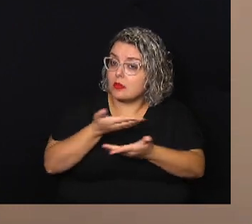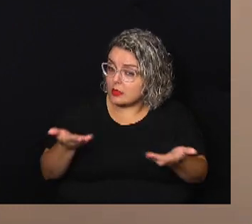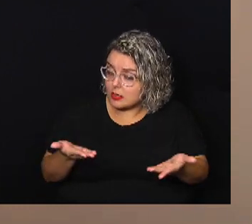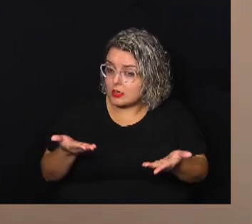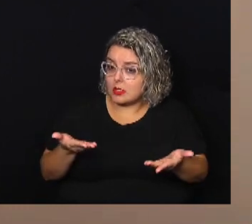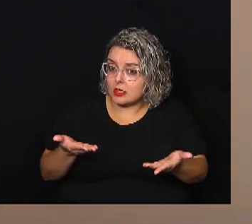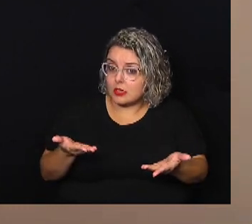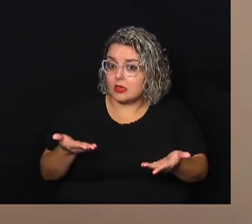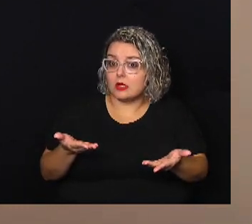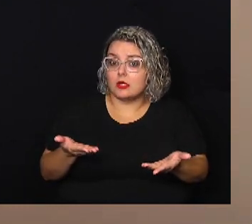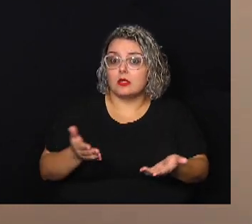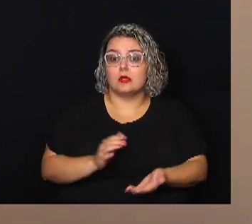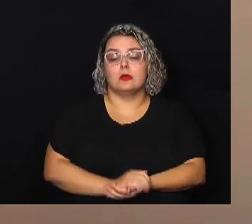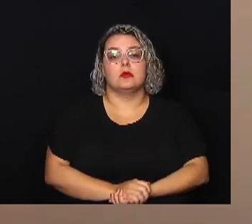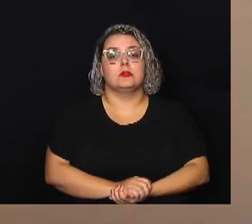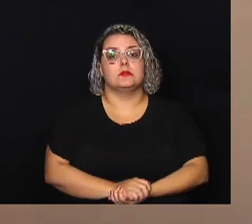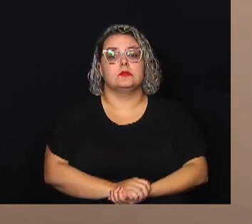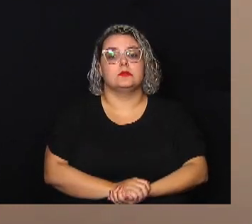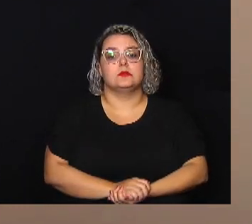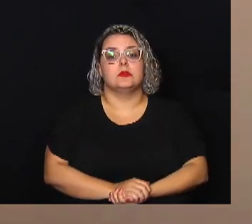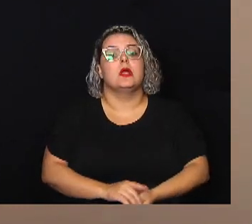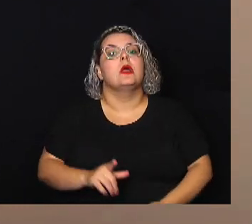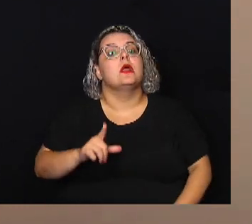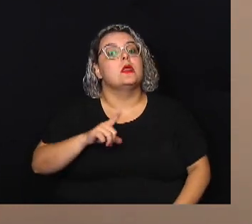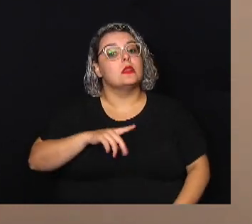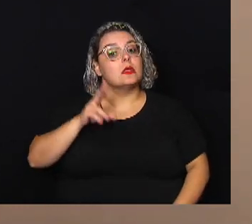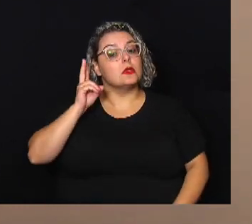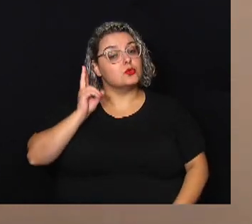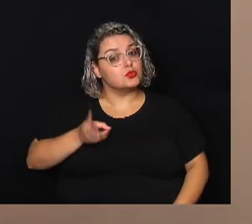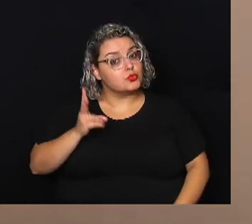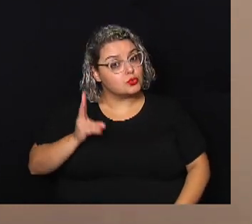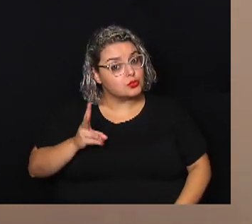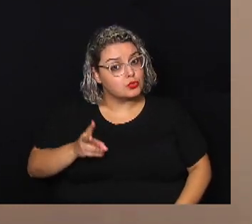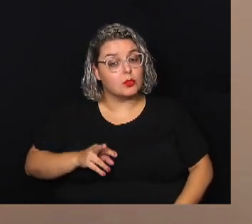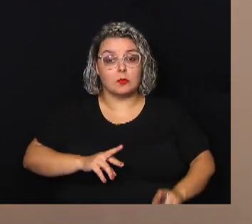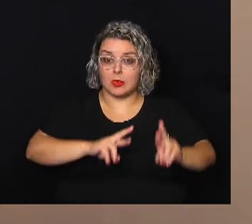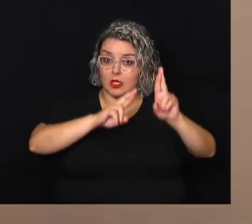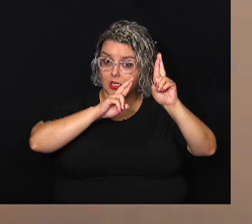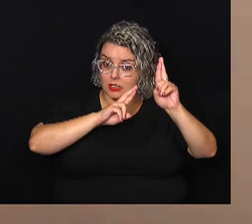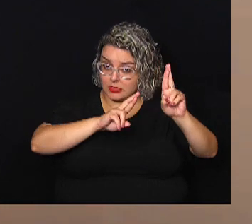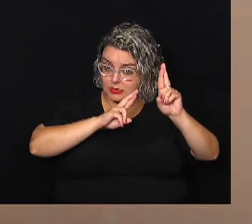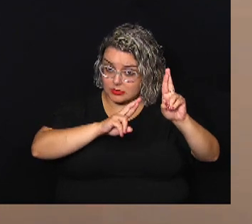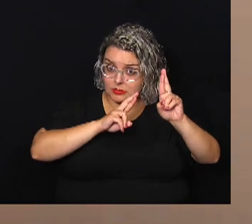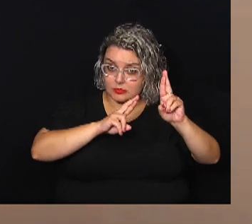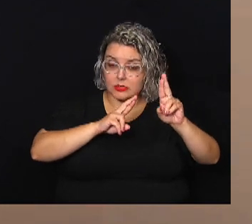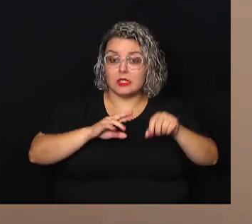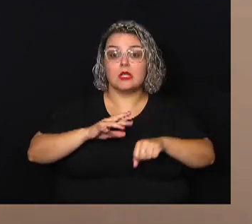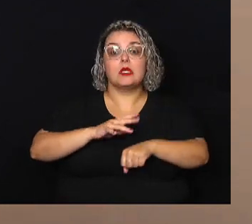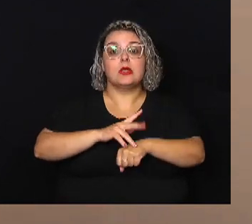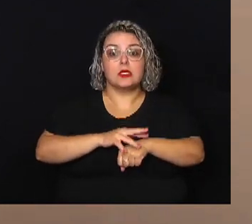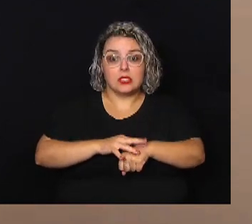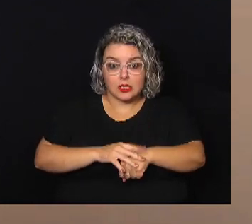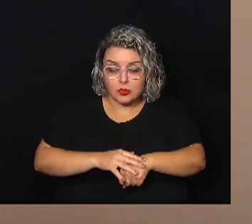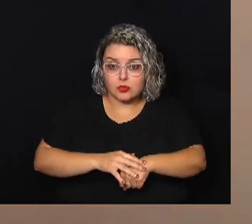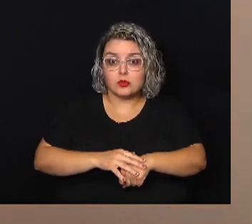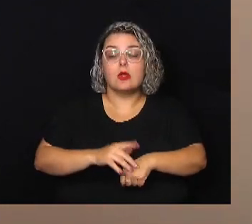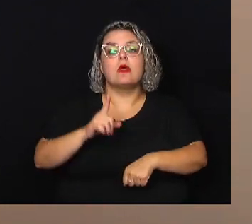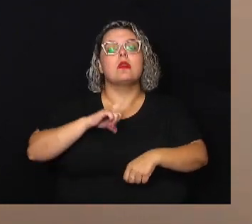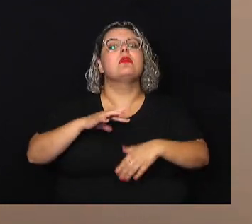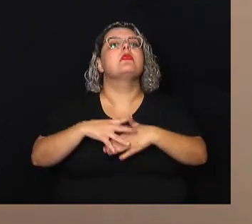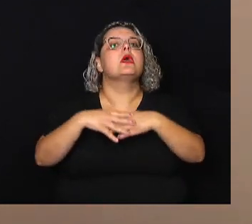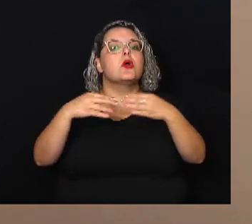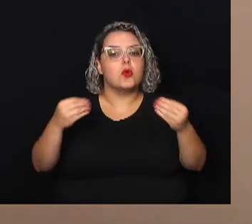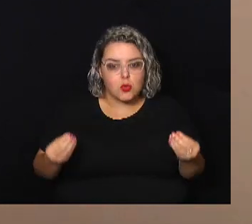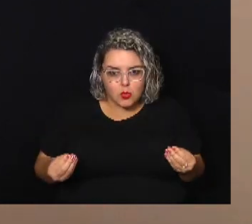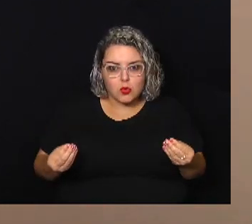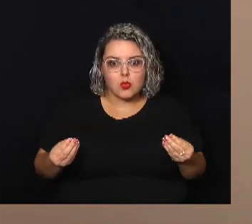para vocês? Tenham sempre a esperança de que a doença de vocês tem cura.